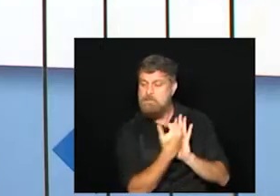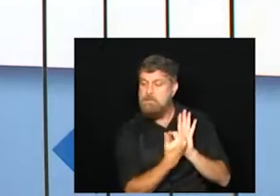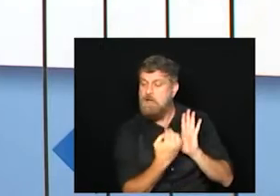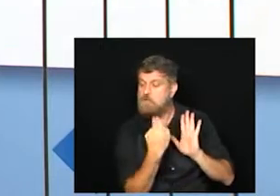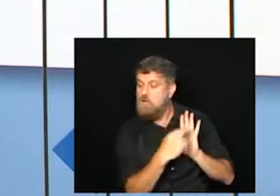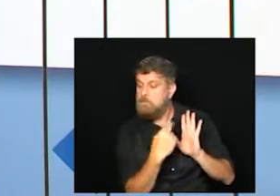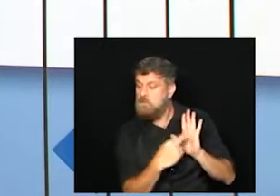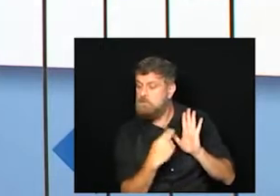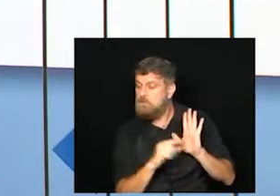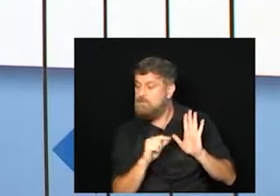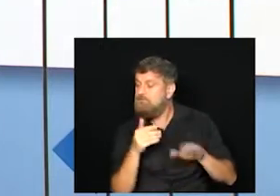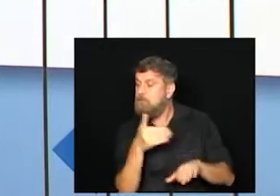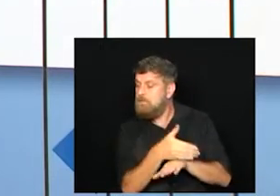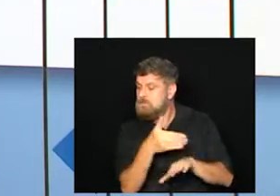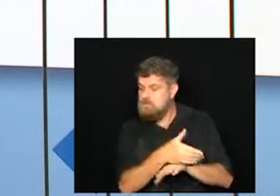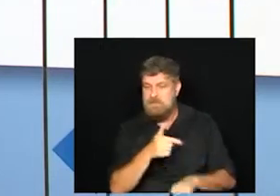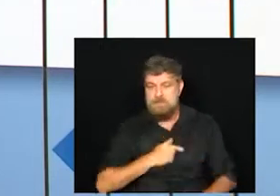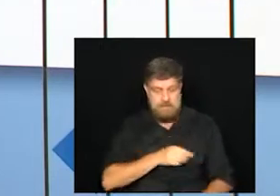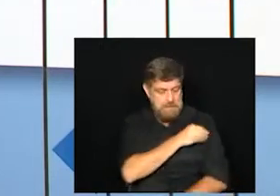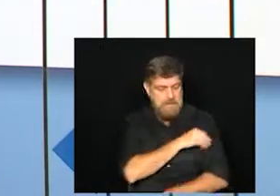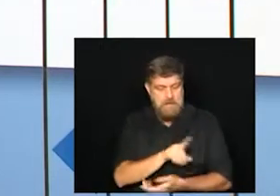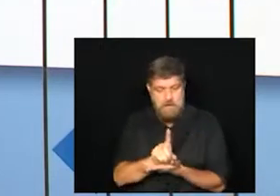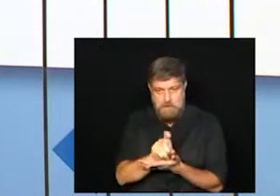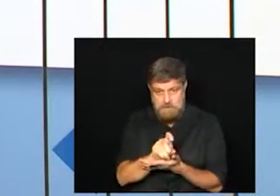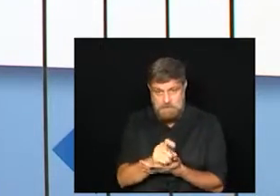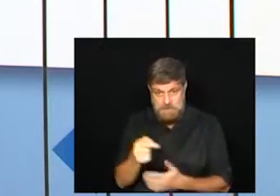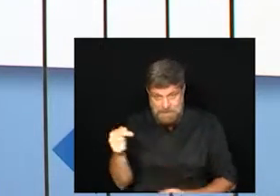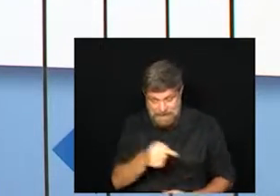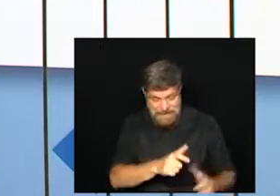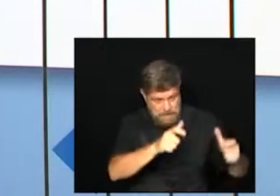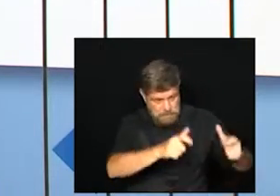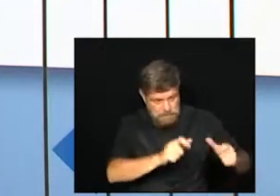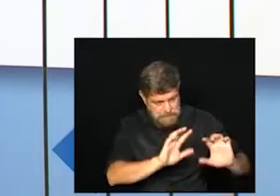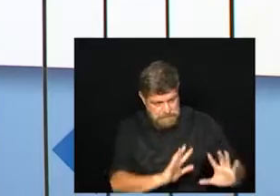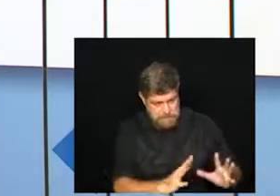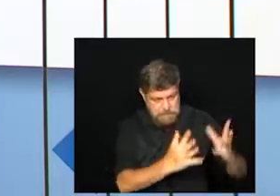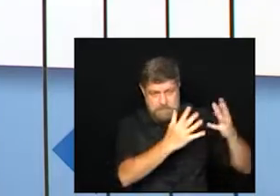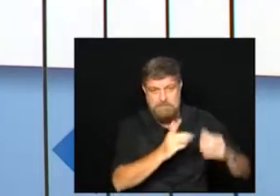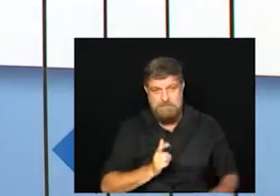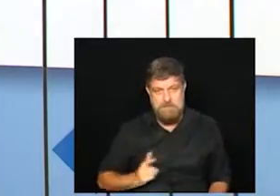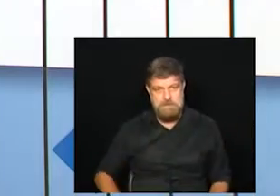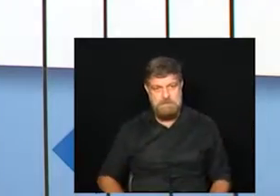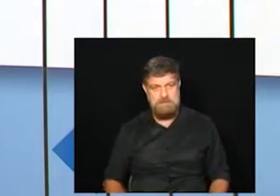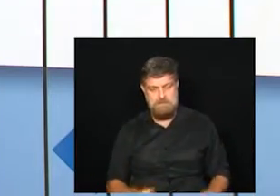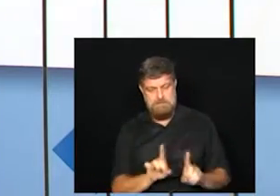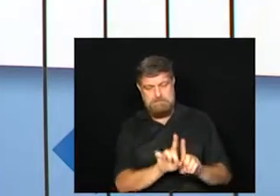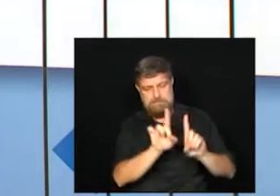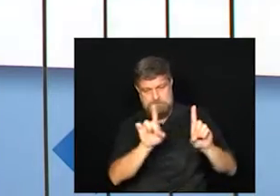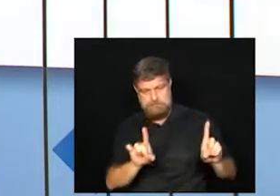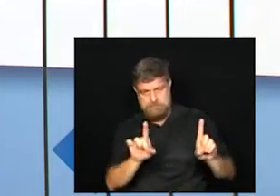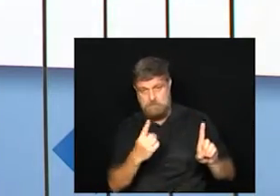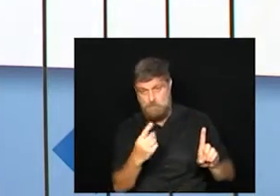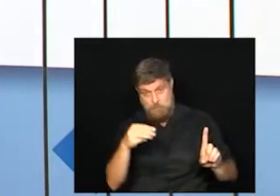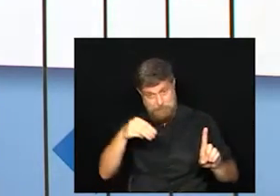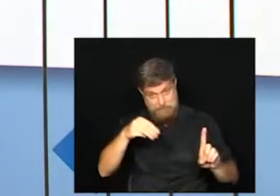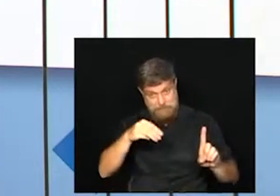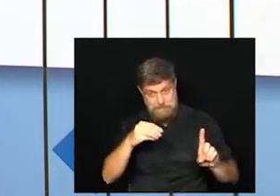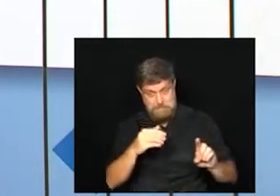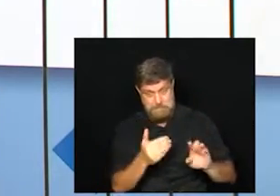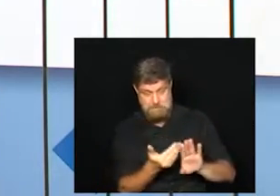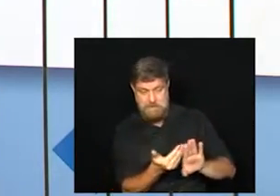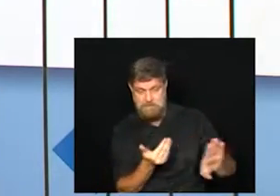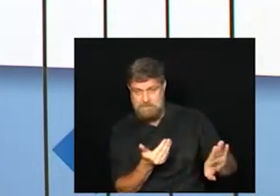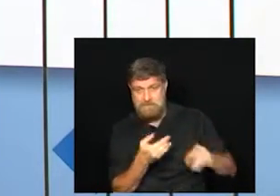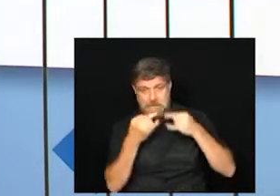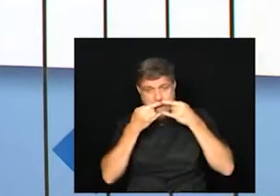participantes, disponibilizar álcool gel no local do evento, obedecer a distância mínima de 1 metro,